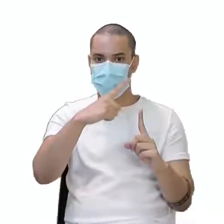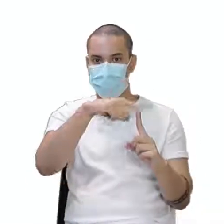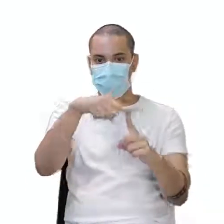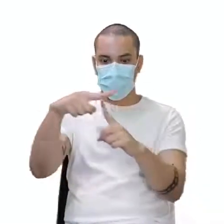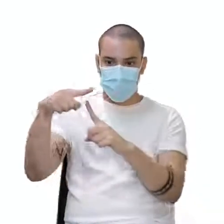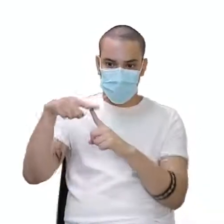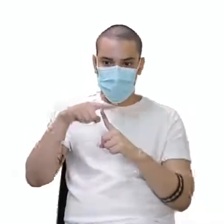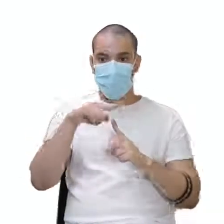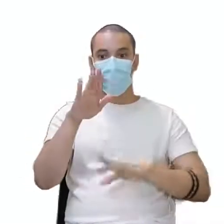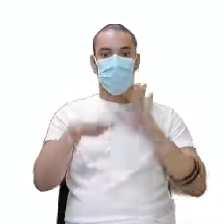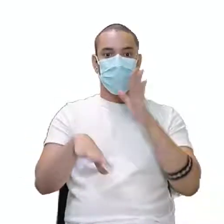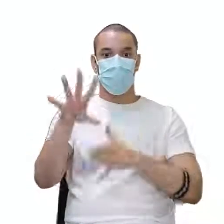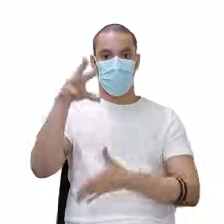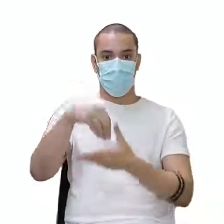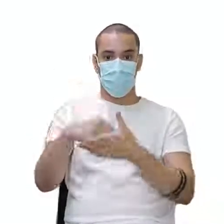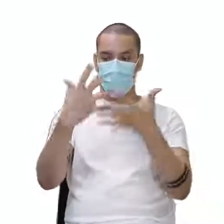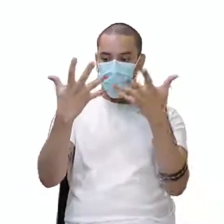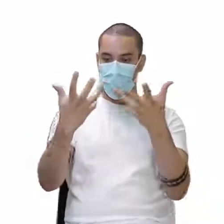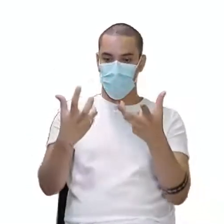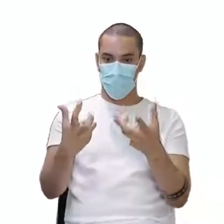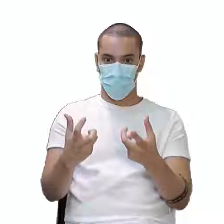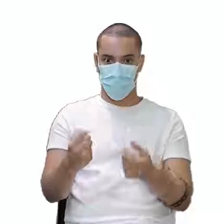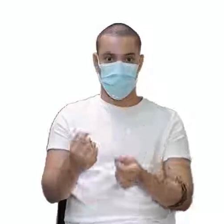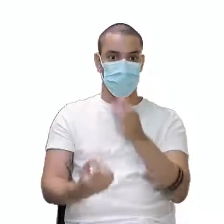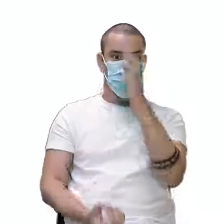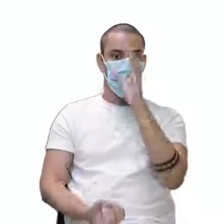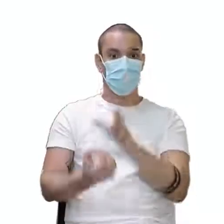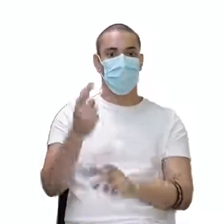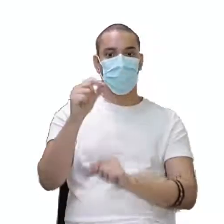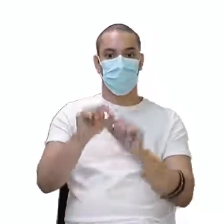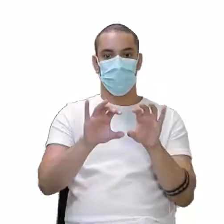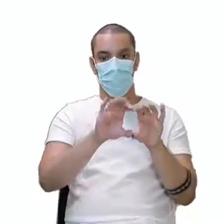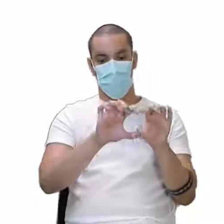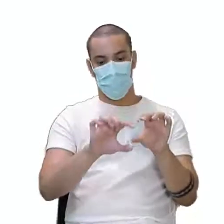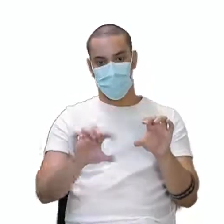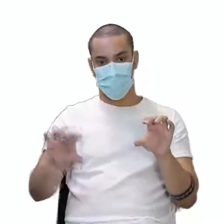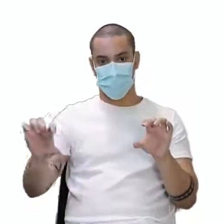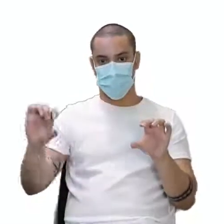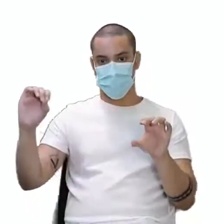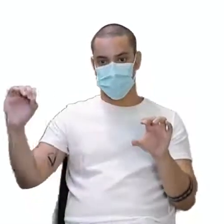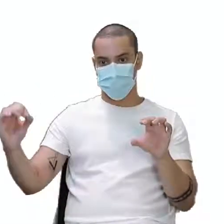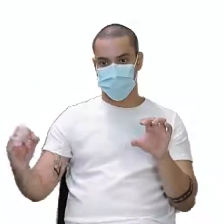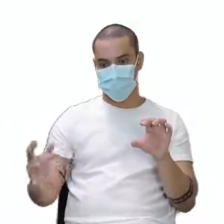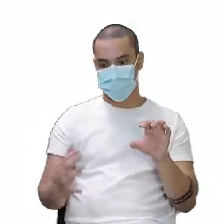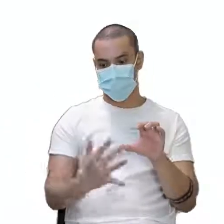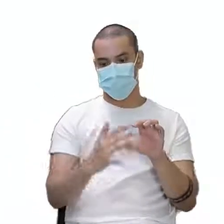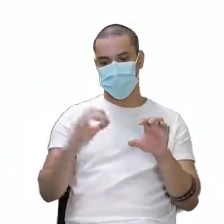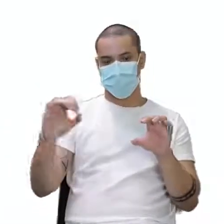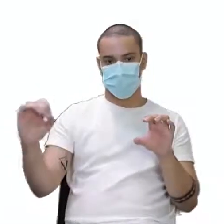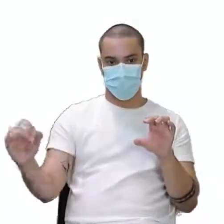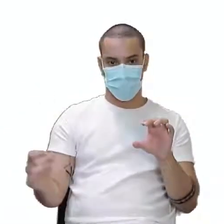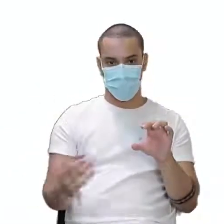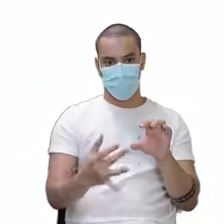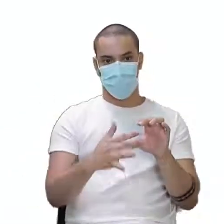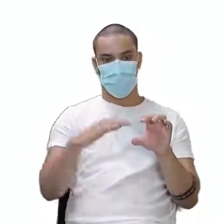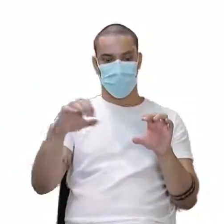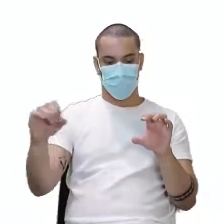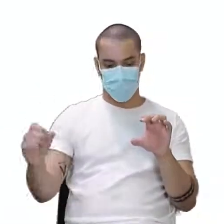nesse solo você vai ter essa infiltração, formando o nosso lençol freático, e formando os rios que vão tudo